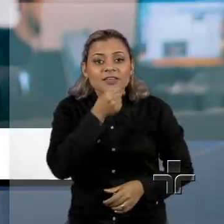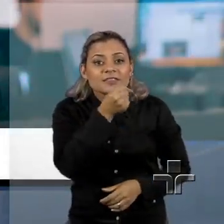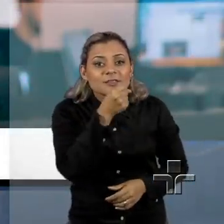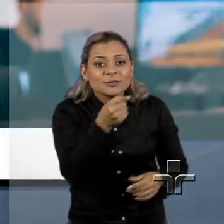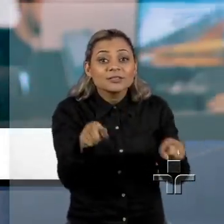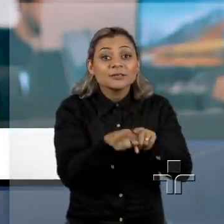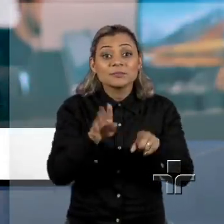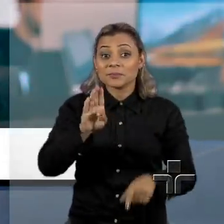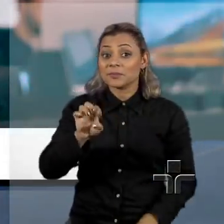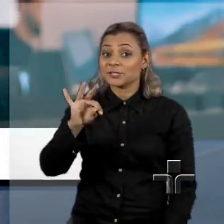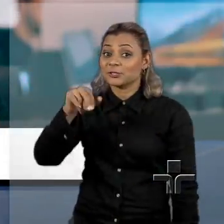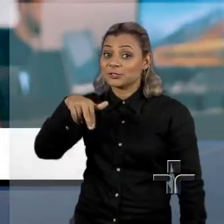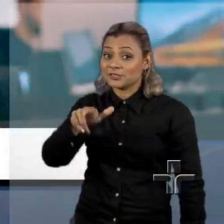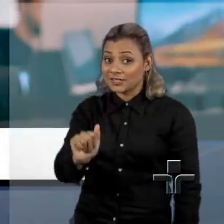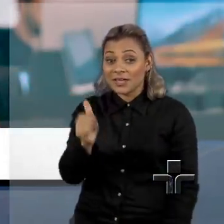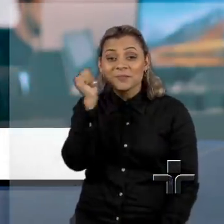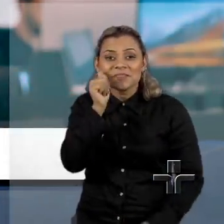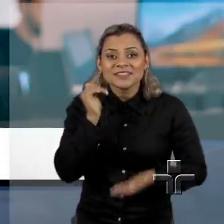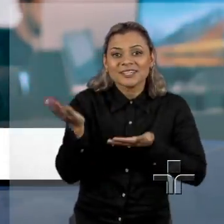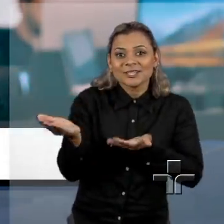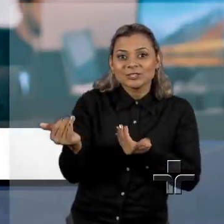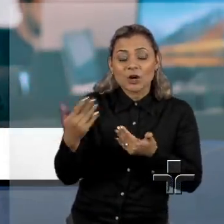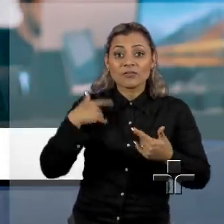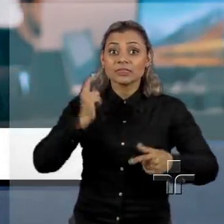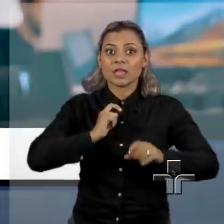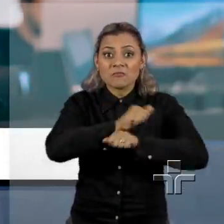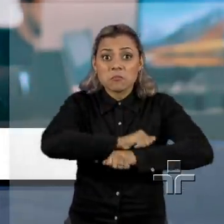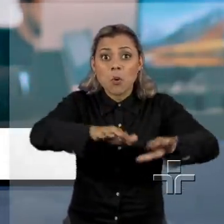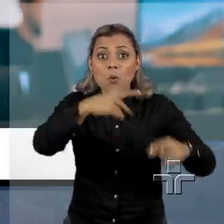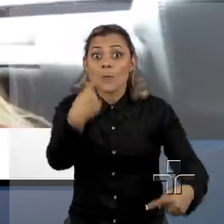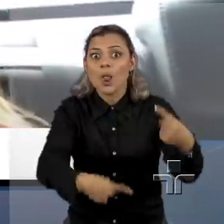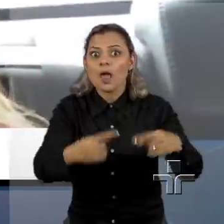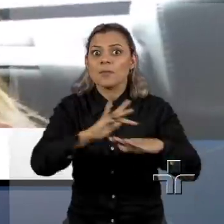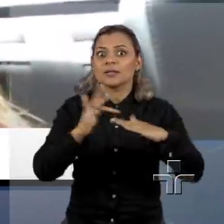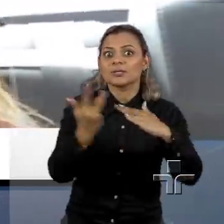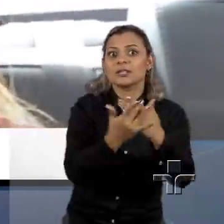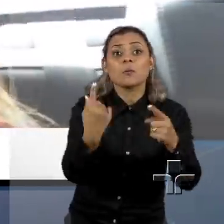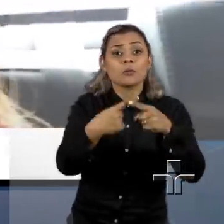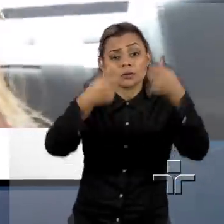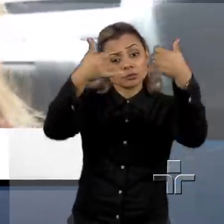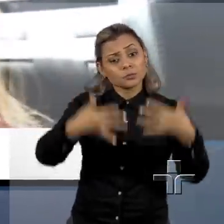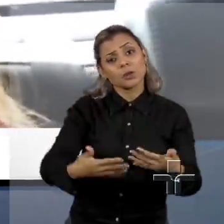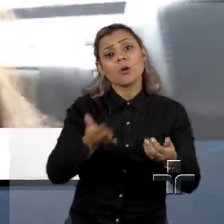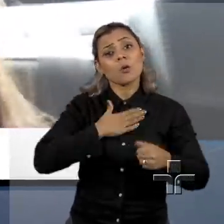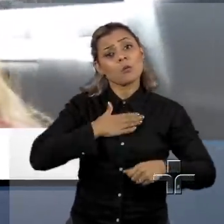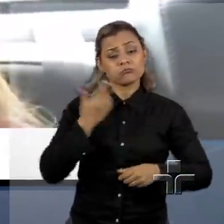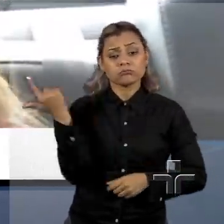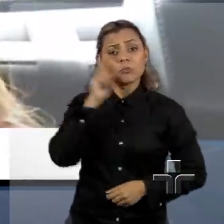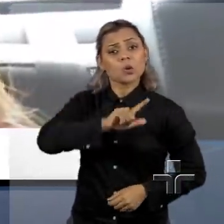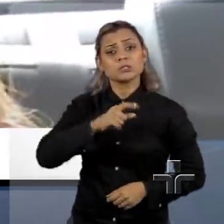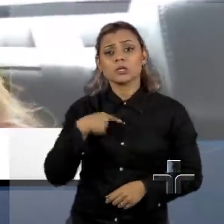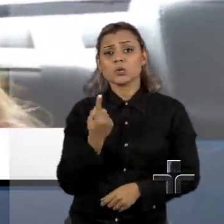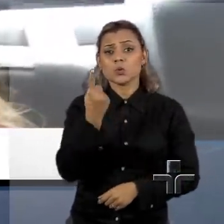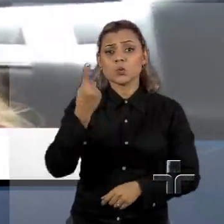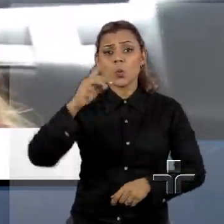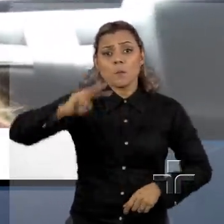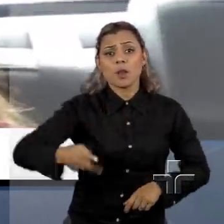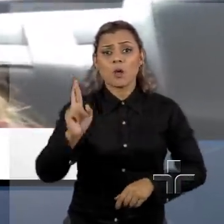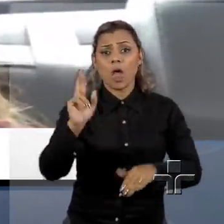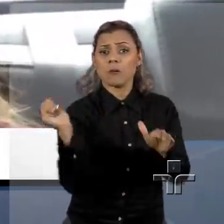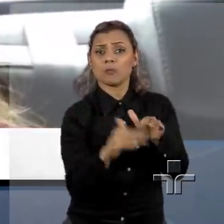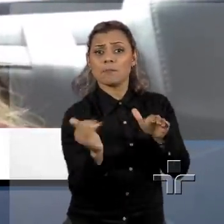Entrevistamos a Betina, a jovem que causou polêmica nas redes ao explicar como alcançou R$1 milhão